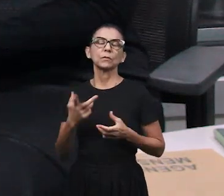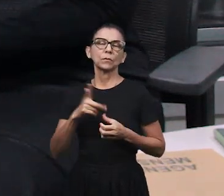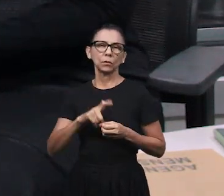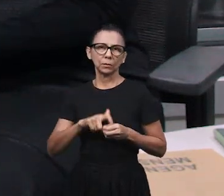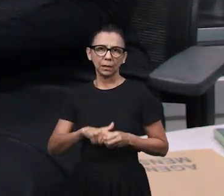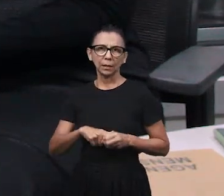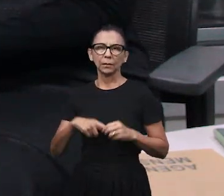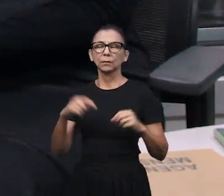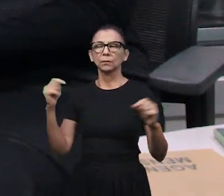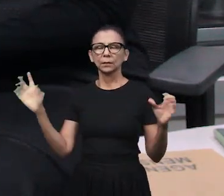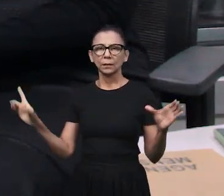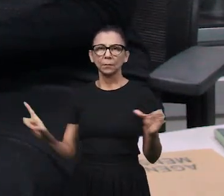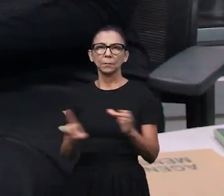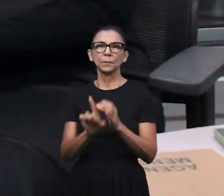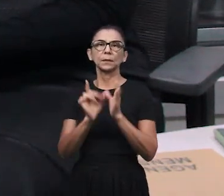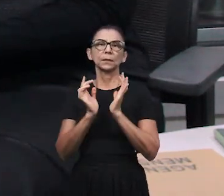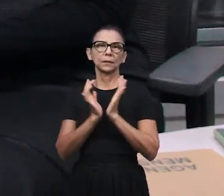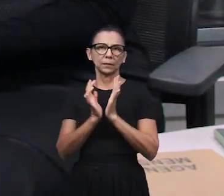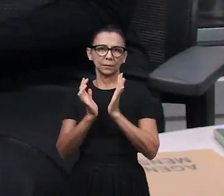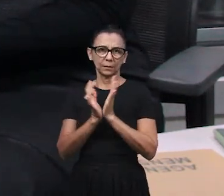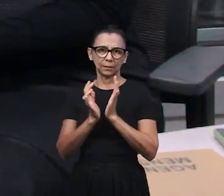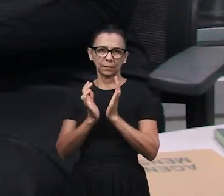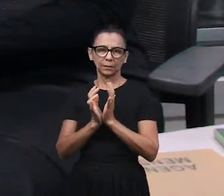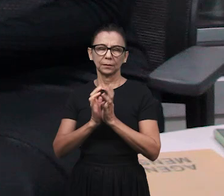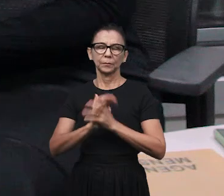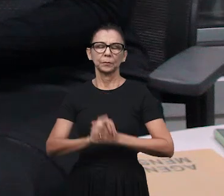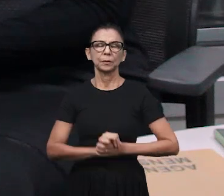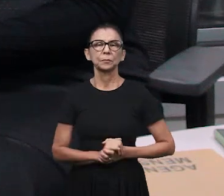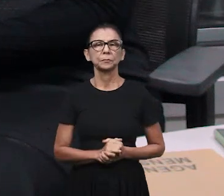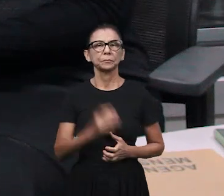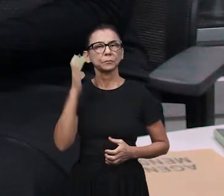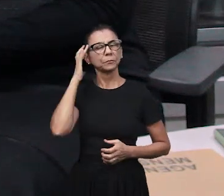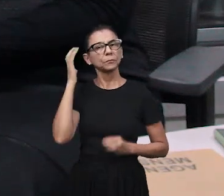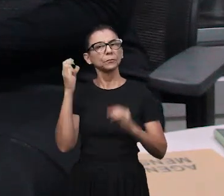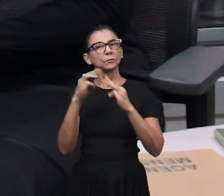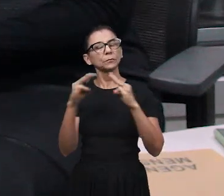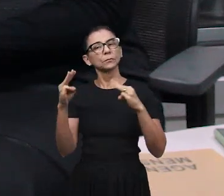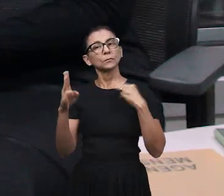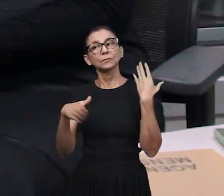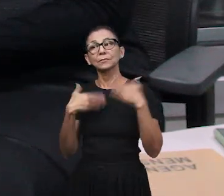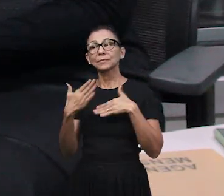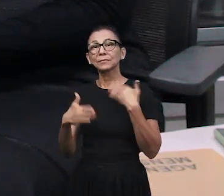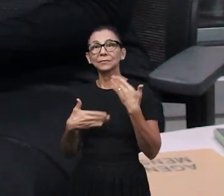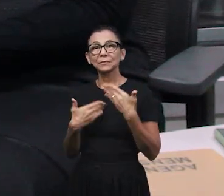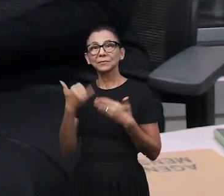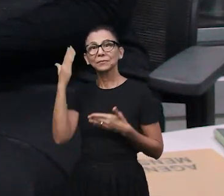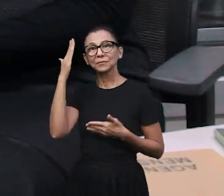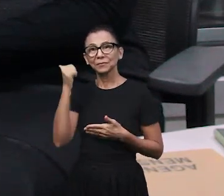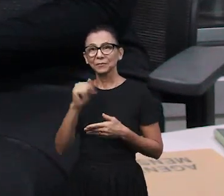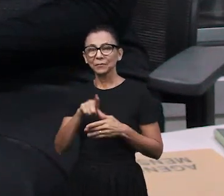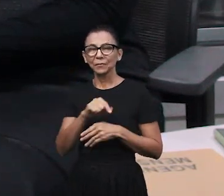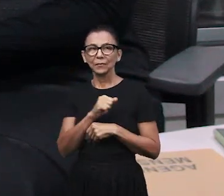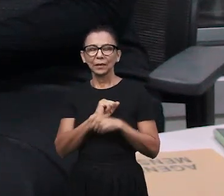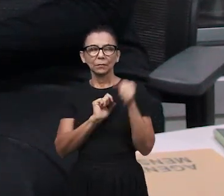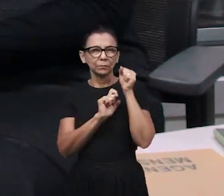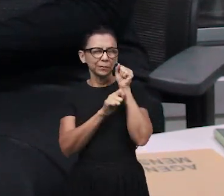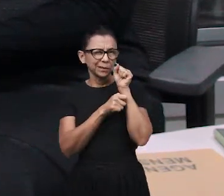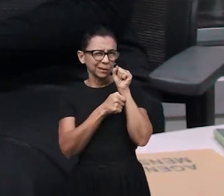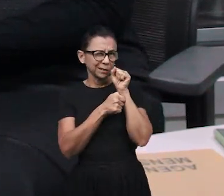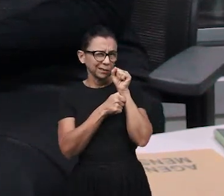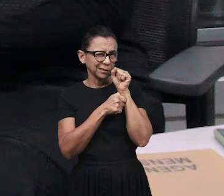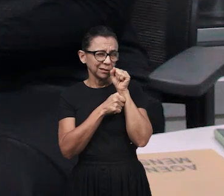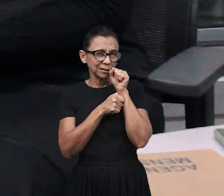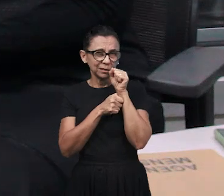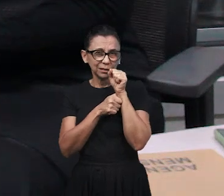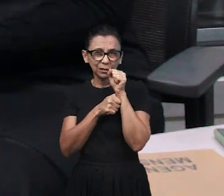conosco aqui, volte, você faz parte dessa equipe, você é da equipe da Rádio Manaim e é uma alegria saber, inclusive vou contar